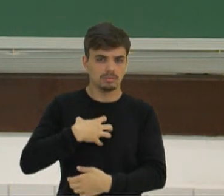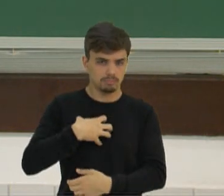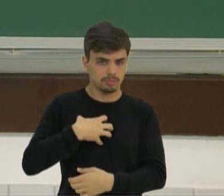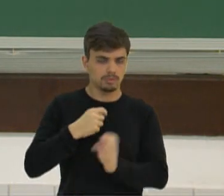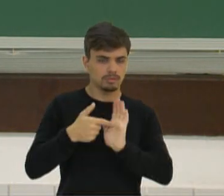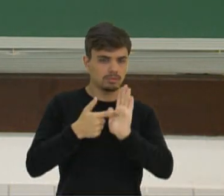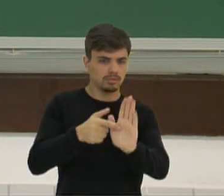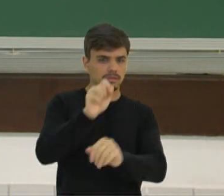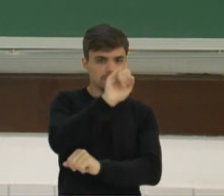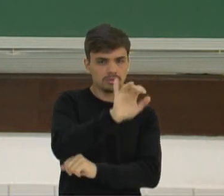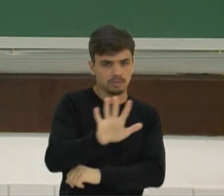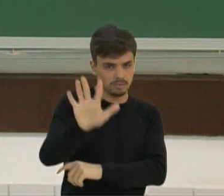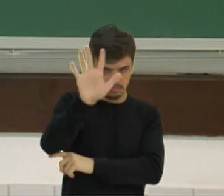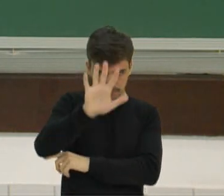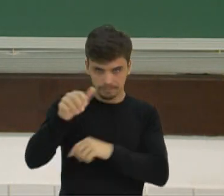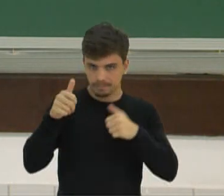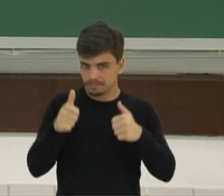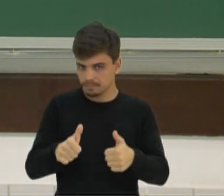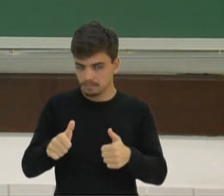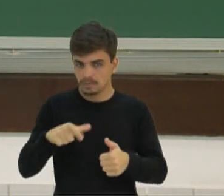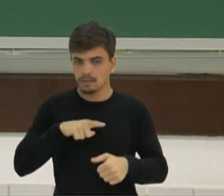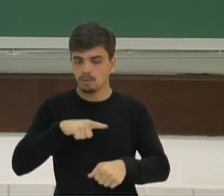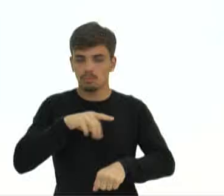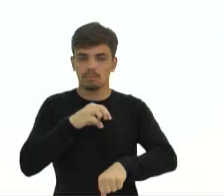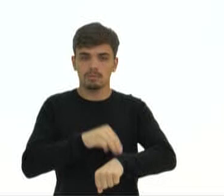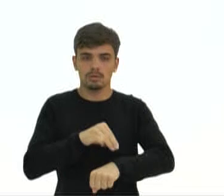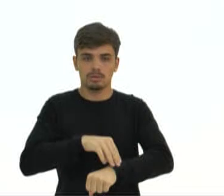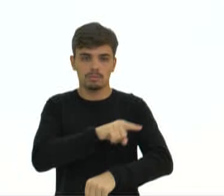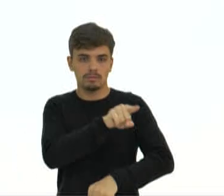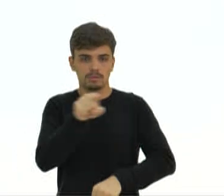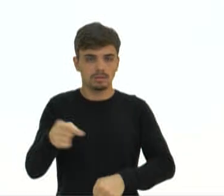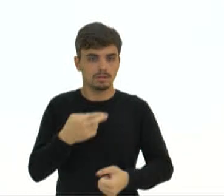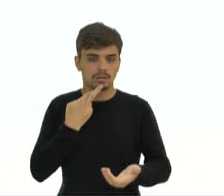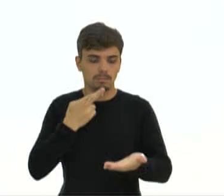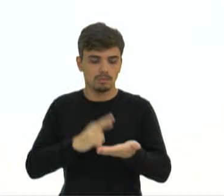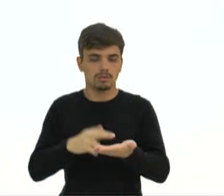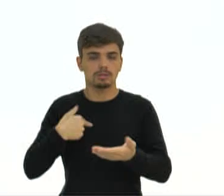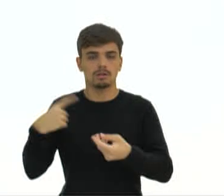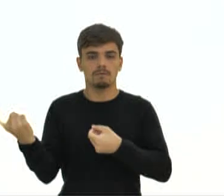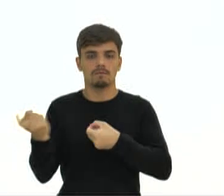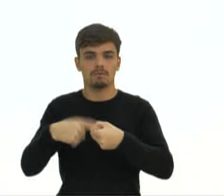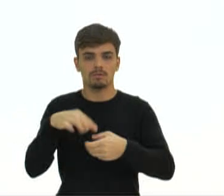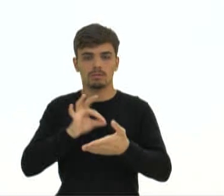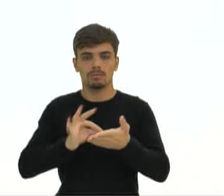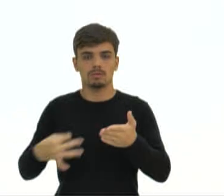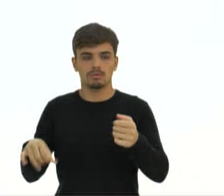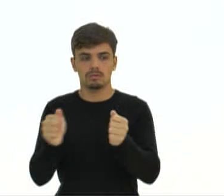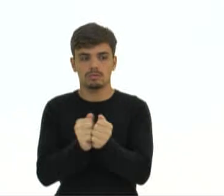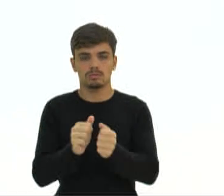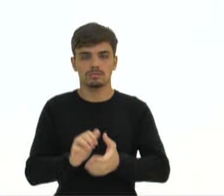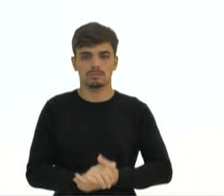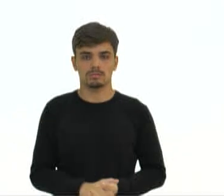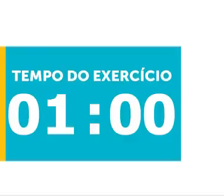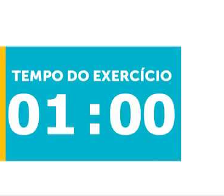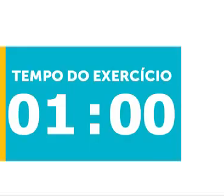sendo refletidos ali nas imagens. Vou dar uns minutinhos e a gente já volta para corrigir.